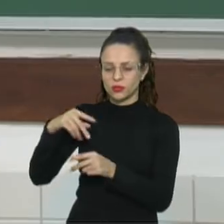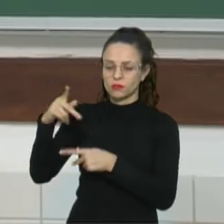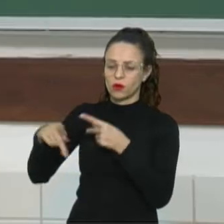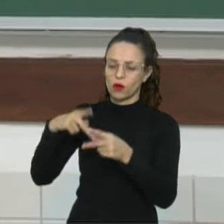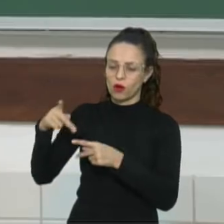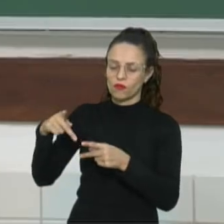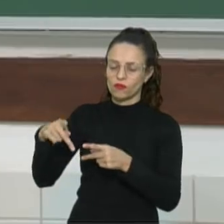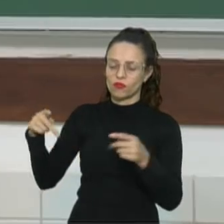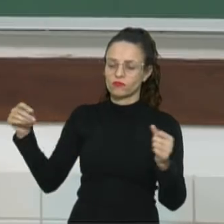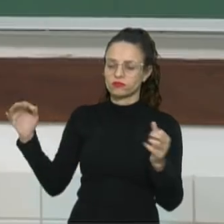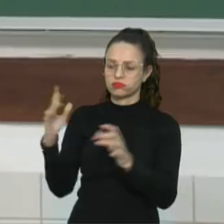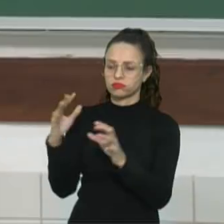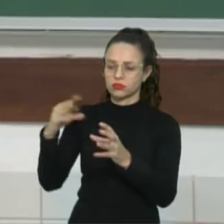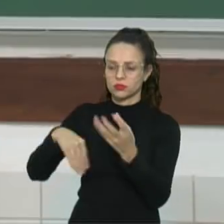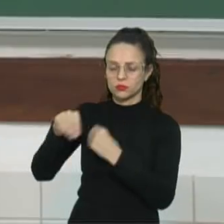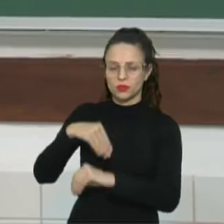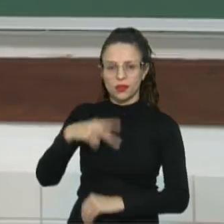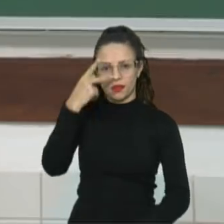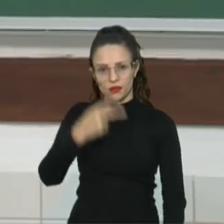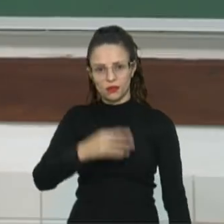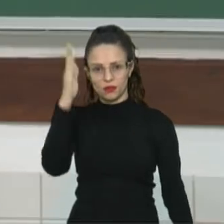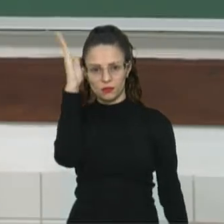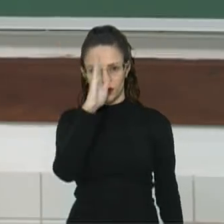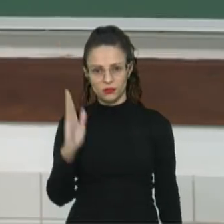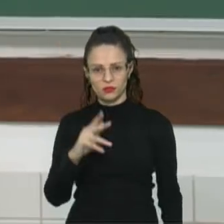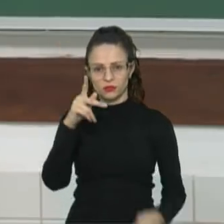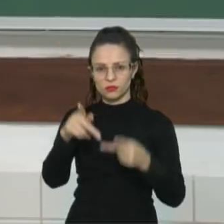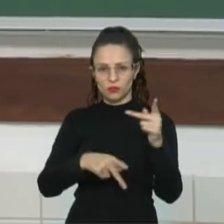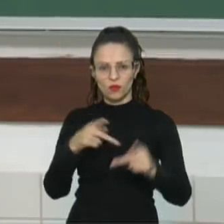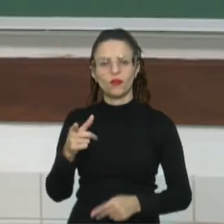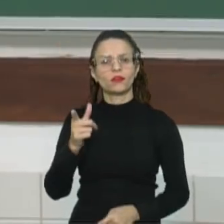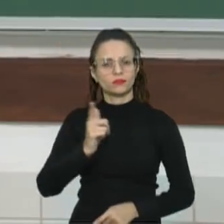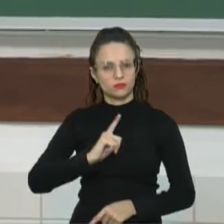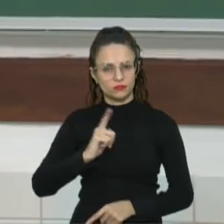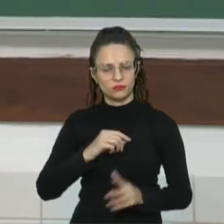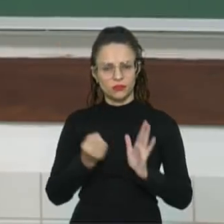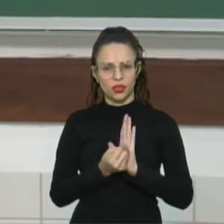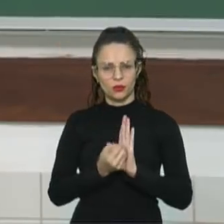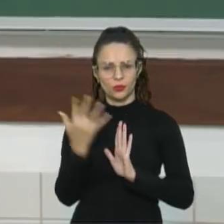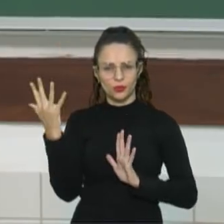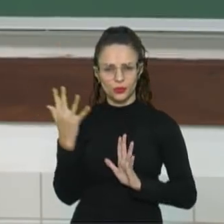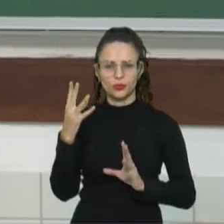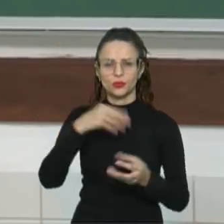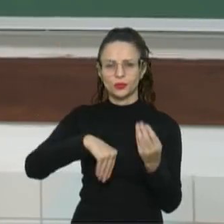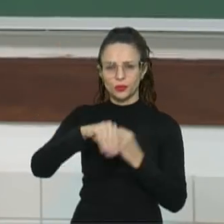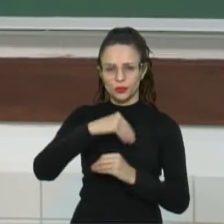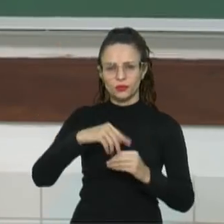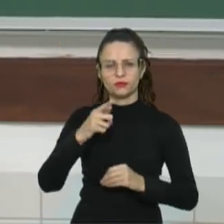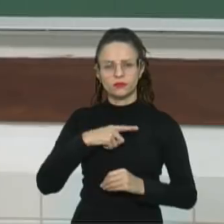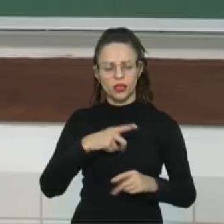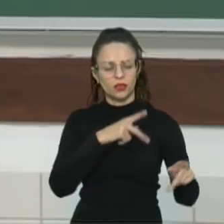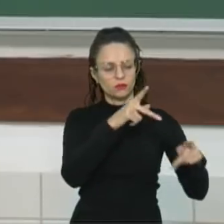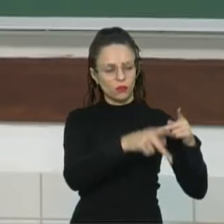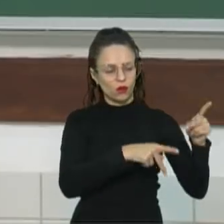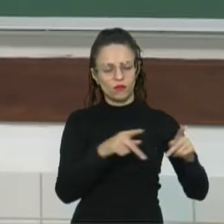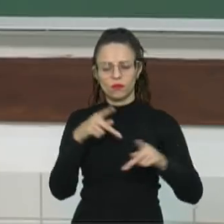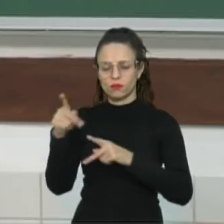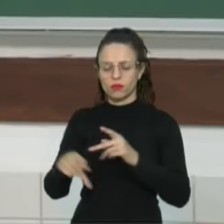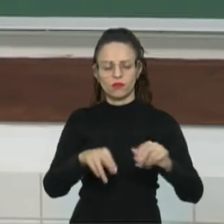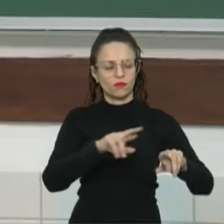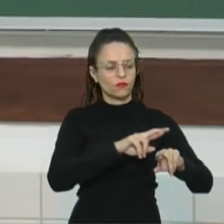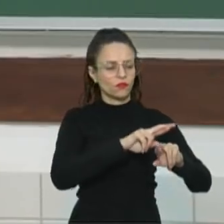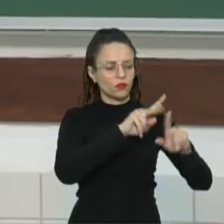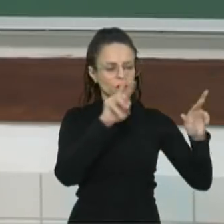essa miscigenação. O nosso povo brasileiro, né, tem muita miscigenação, muita mistura de etnias, né, de